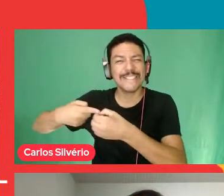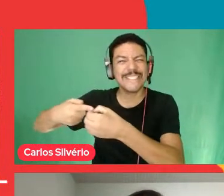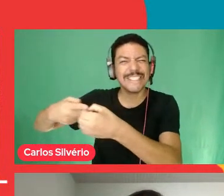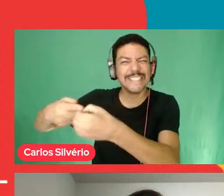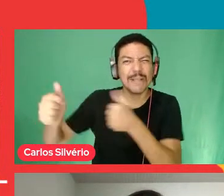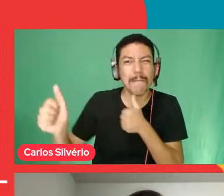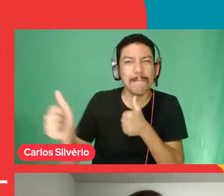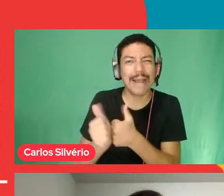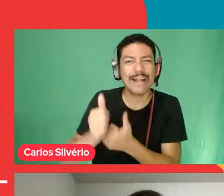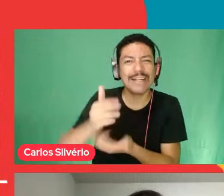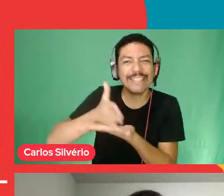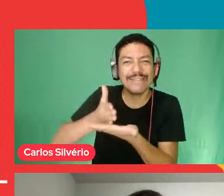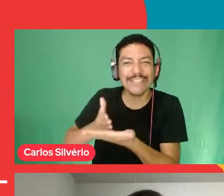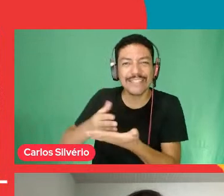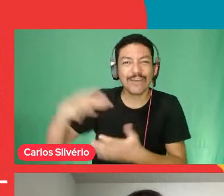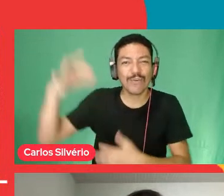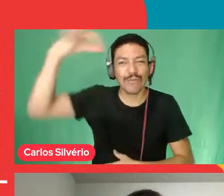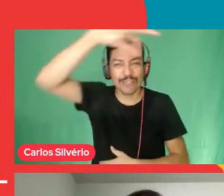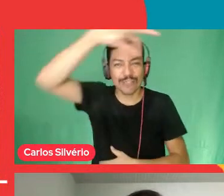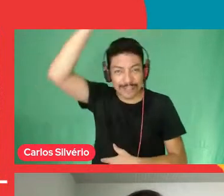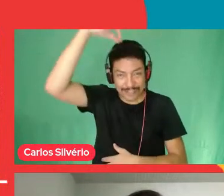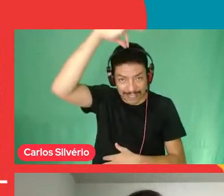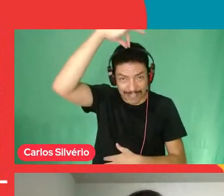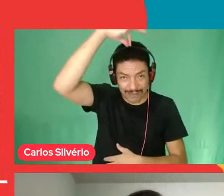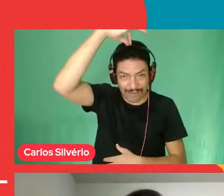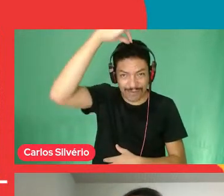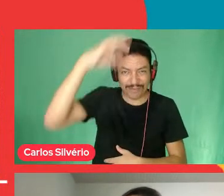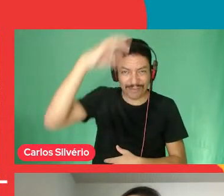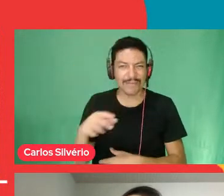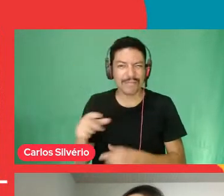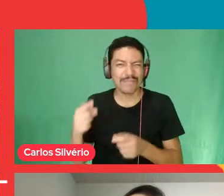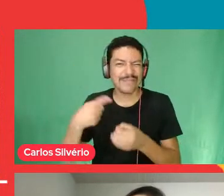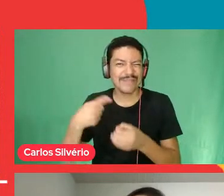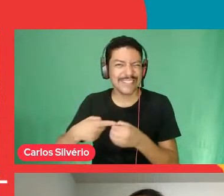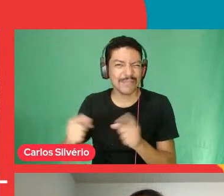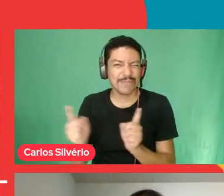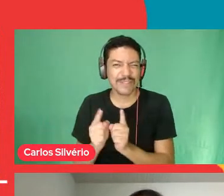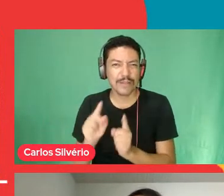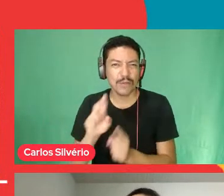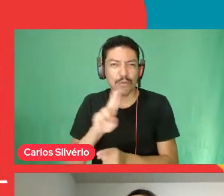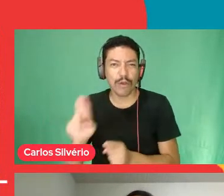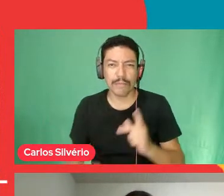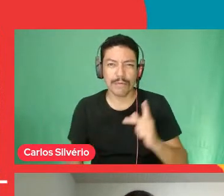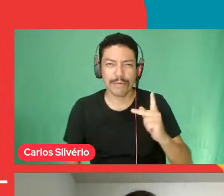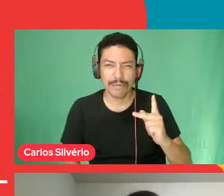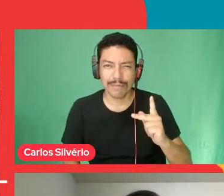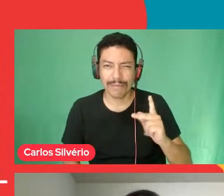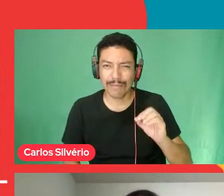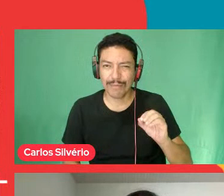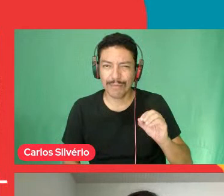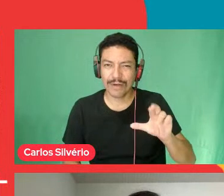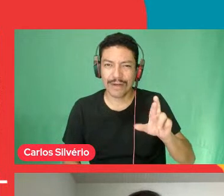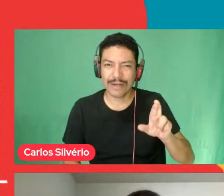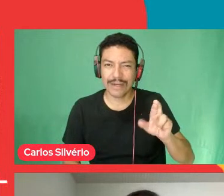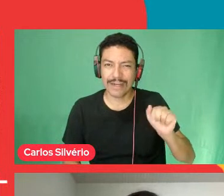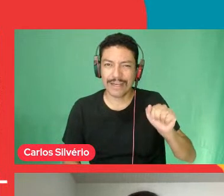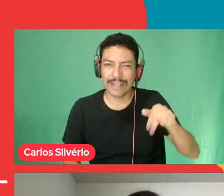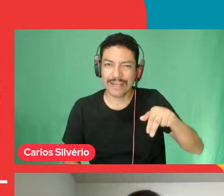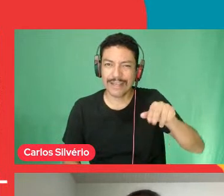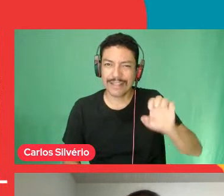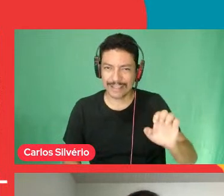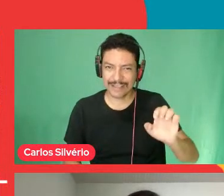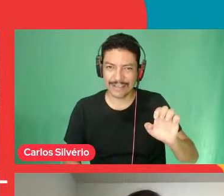Espírito Santo, bem pequenininha, deve ter uns 8, 9 mil habitantes, chama Pocrane, mas eu estou aqui em BH já tem